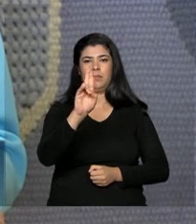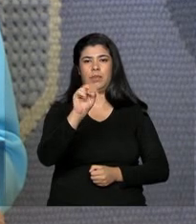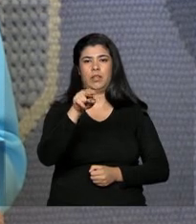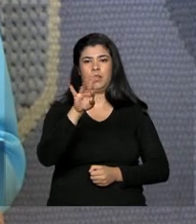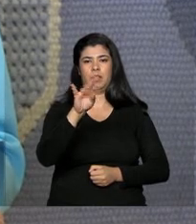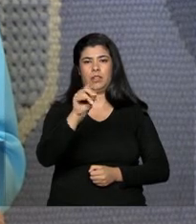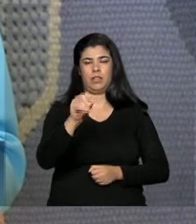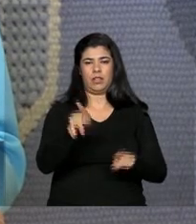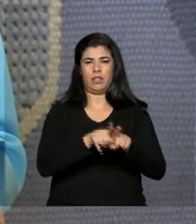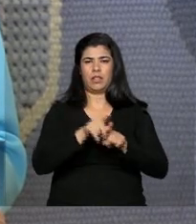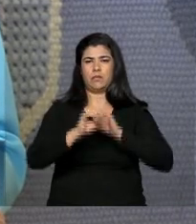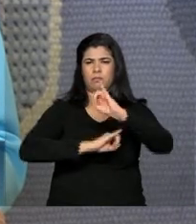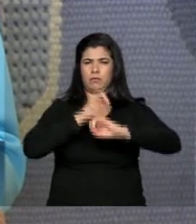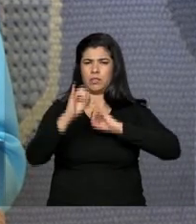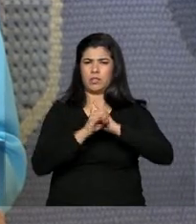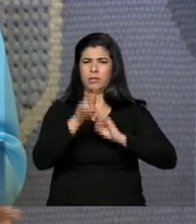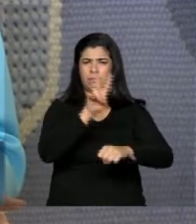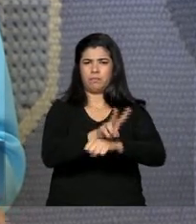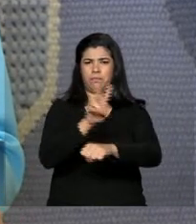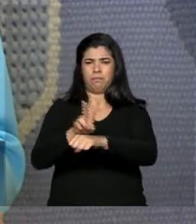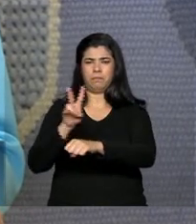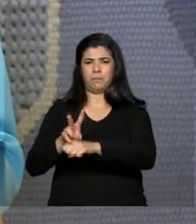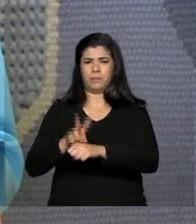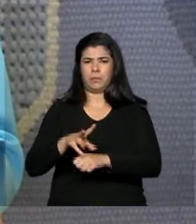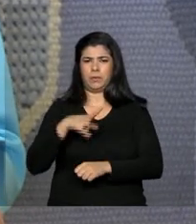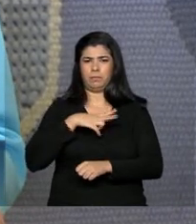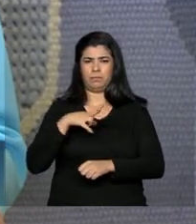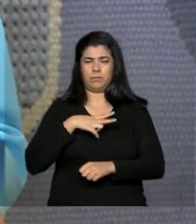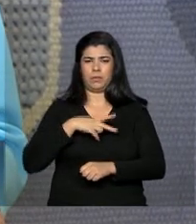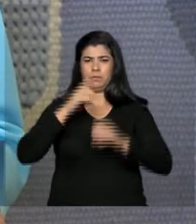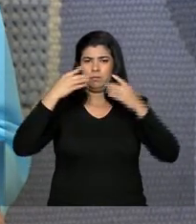ao defender a privacidade no mundo digital.